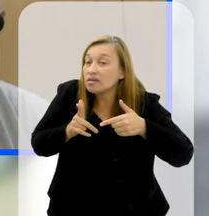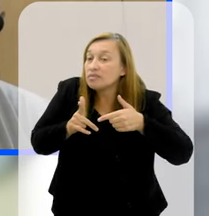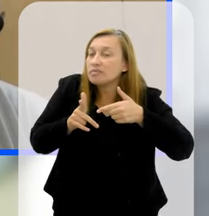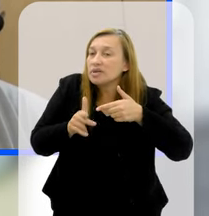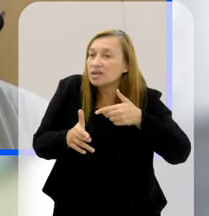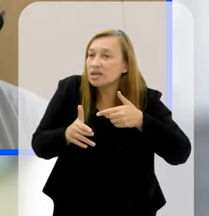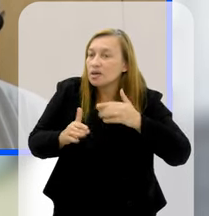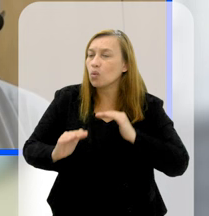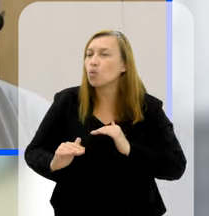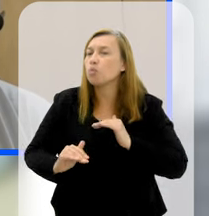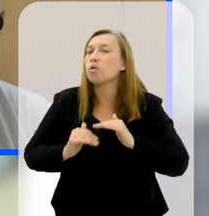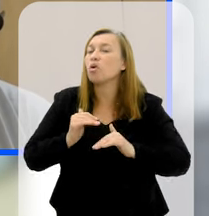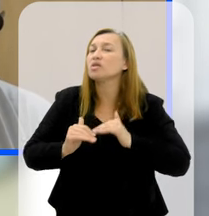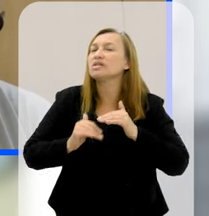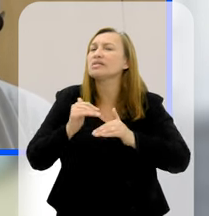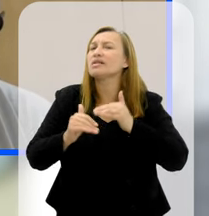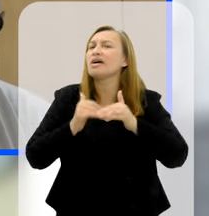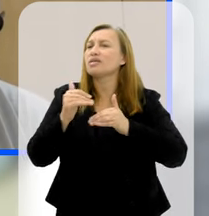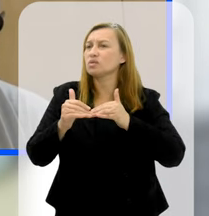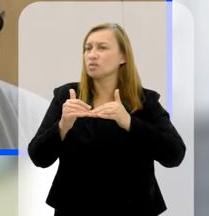adormecer esse processo